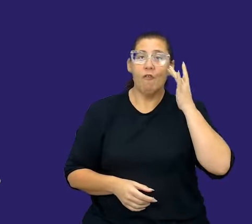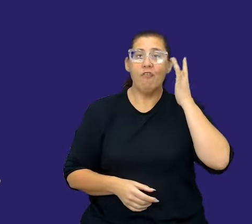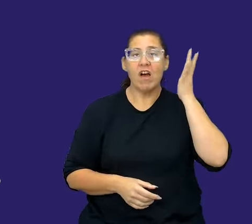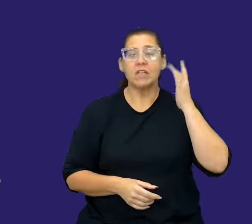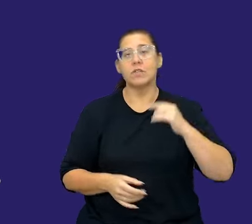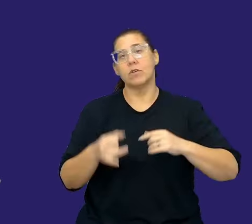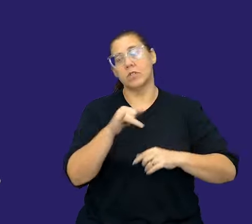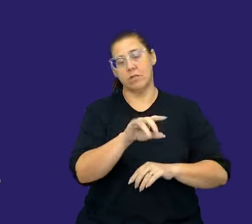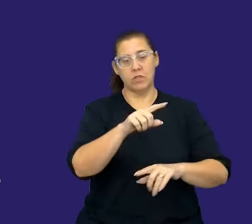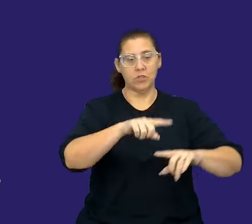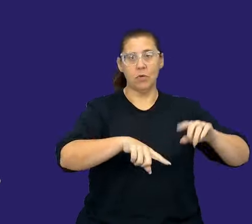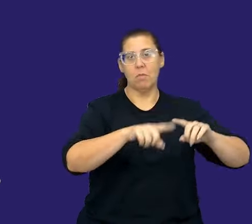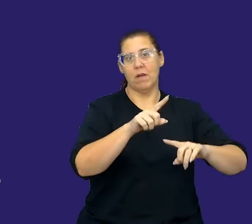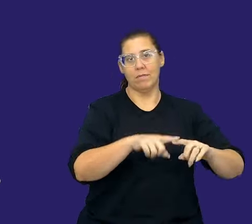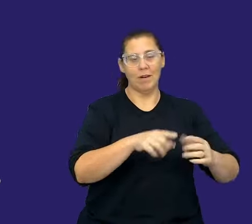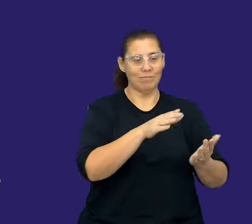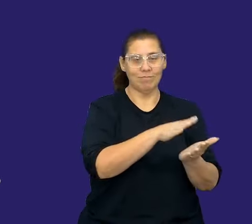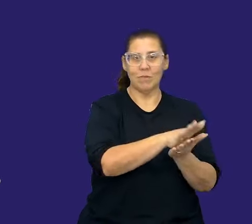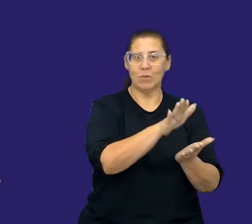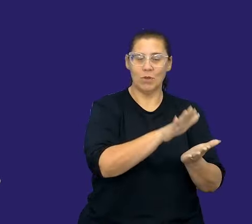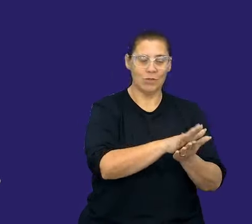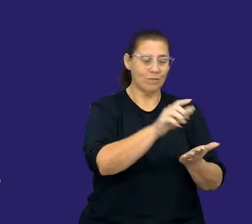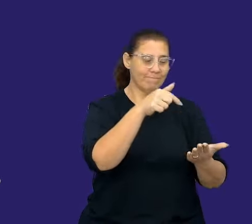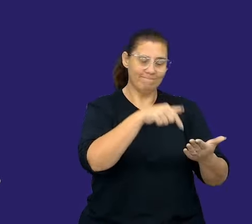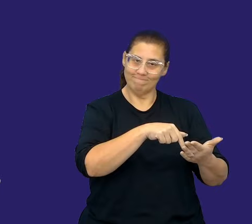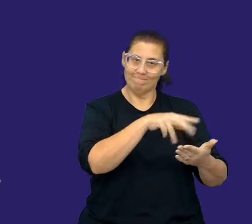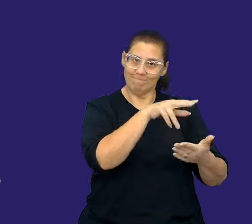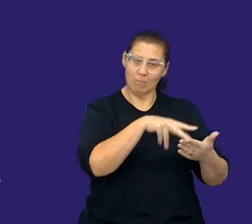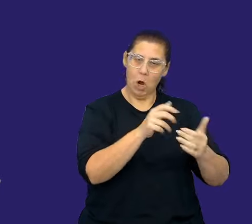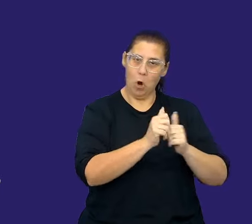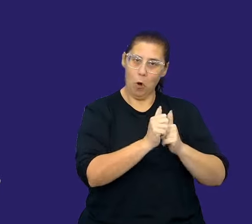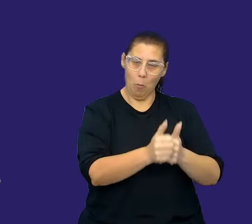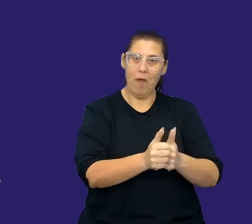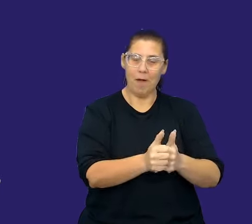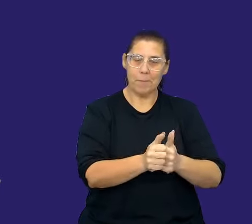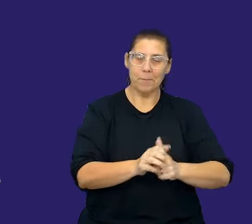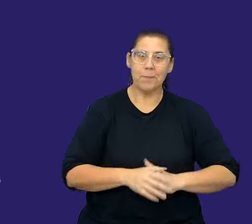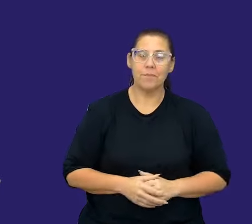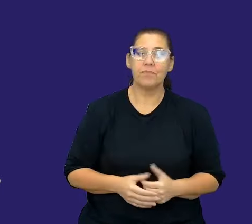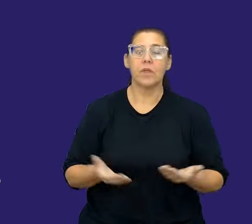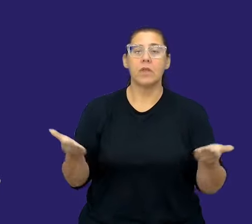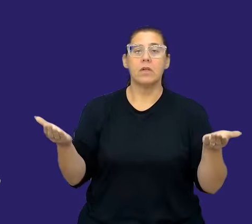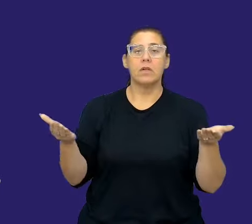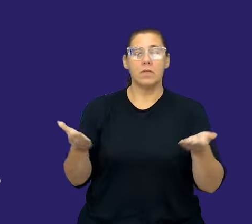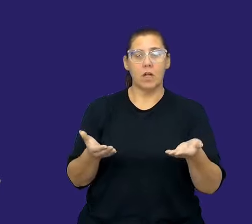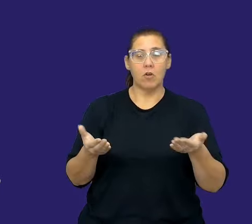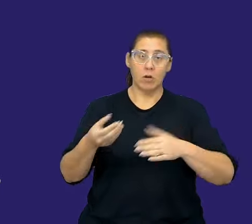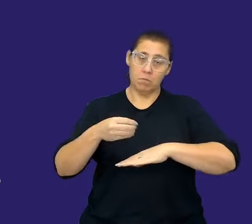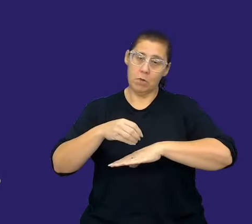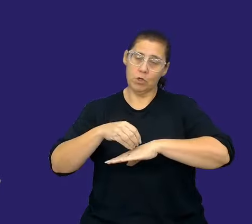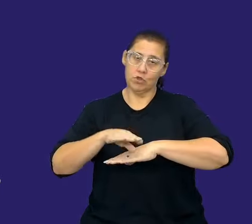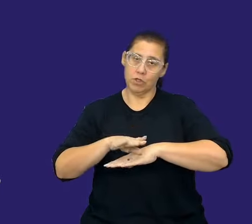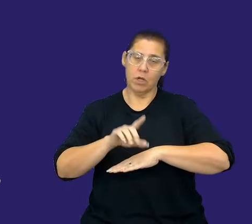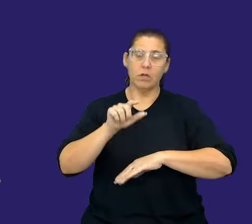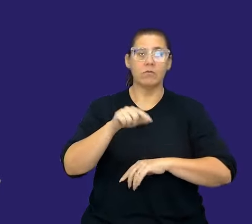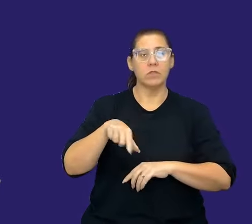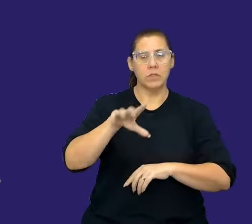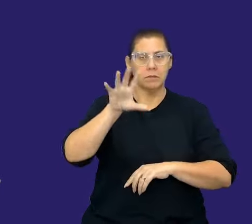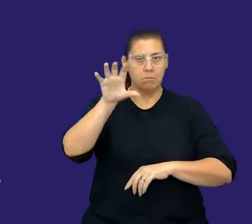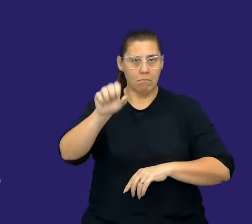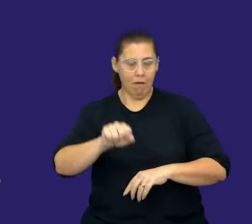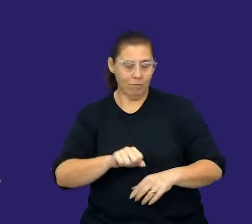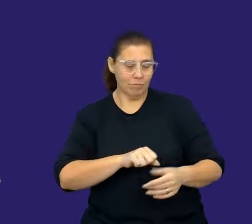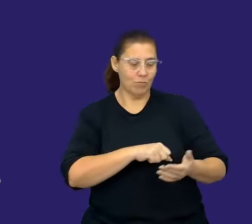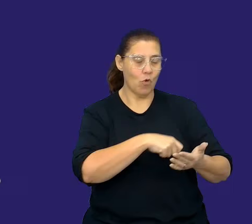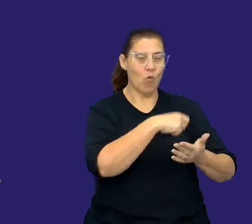vocês estiverem com o material do Aprender Sempre em mãos, certo? Agora, eu sugiro que vocês peguem o